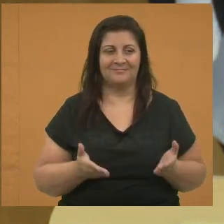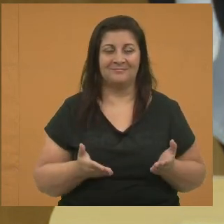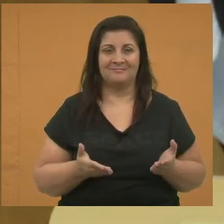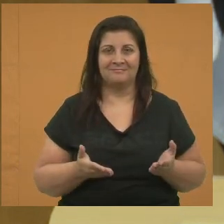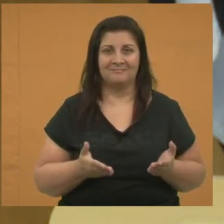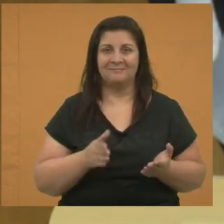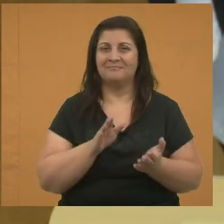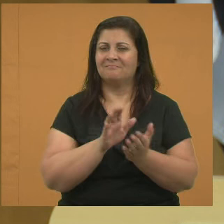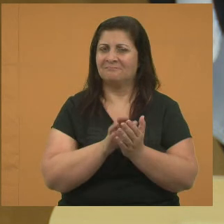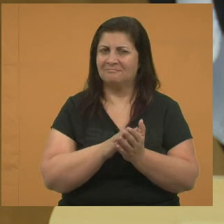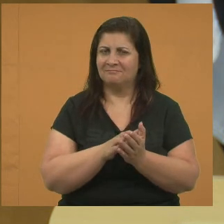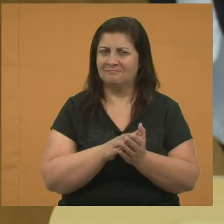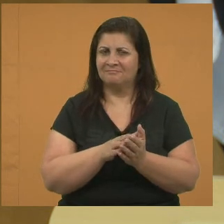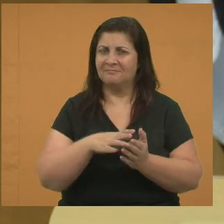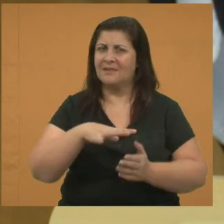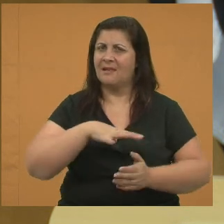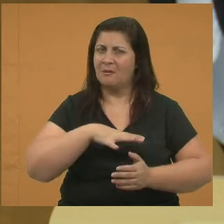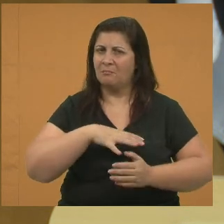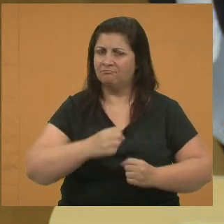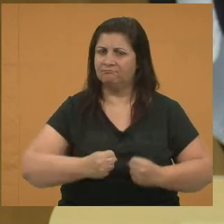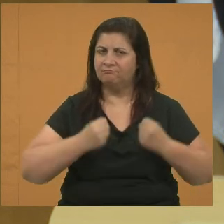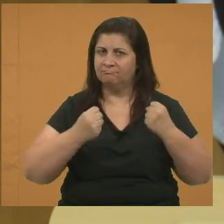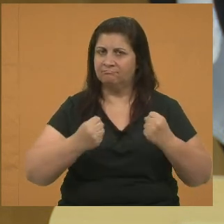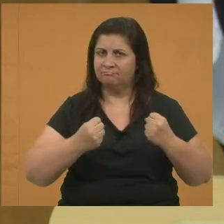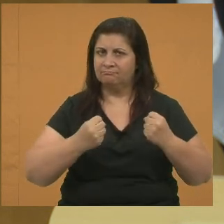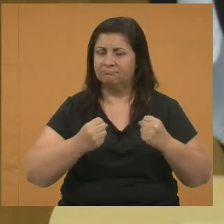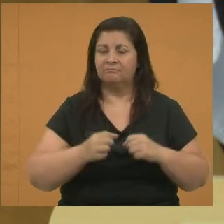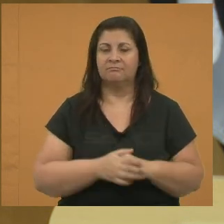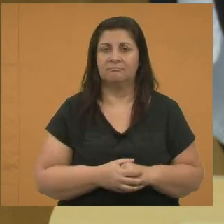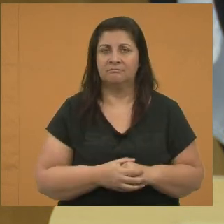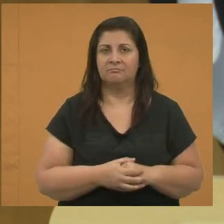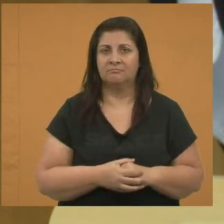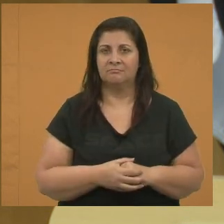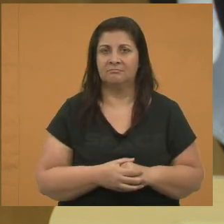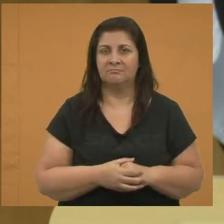já criamos uma cidade forte, como foi dito aqui, muito